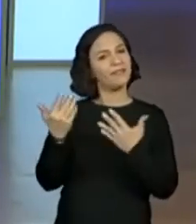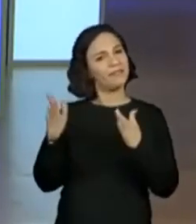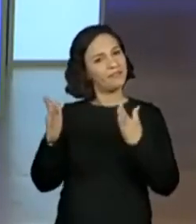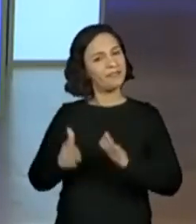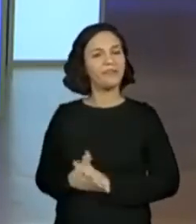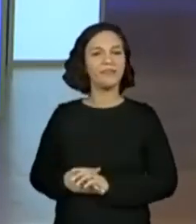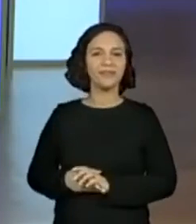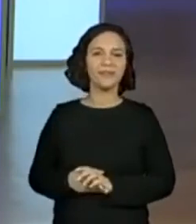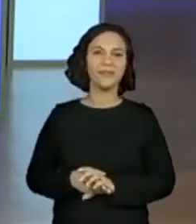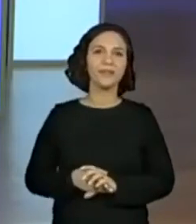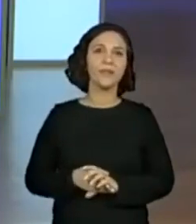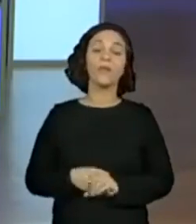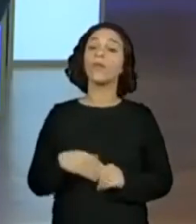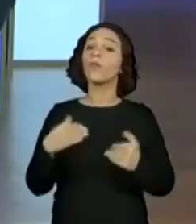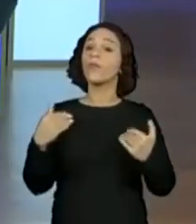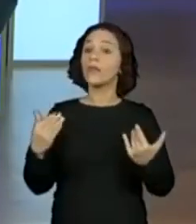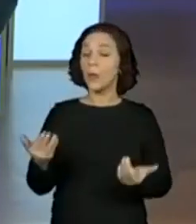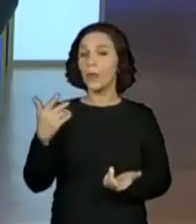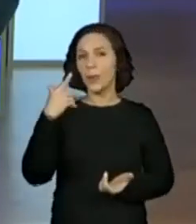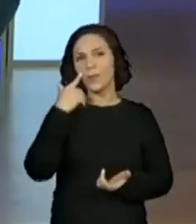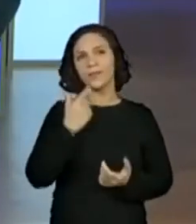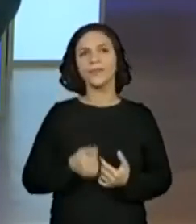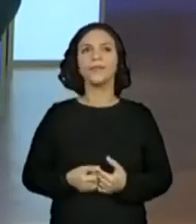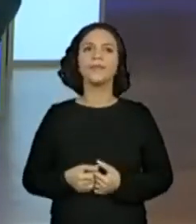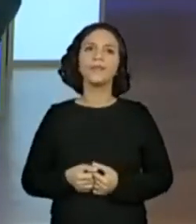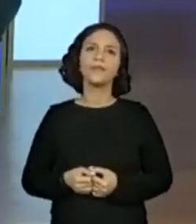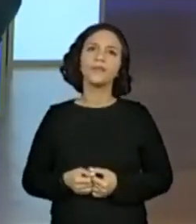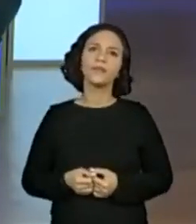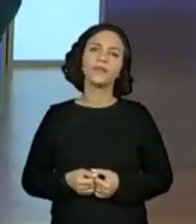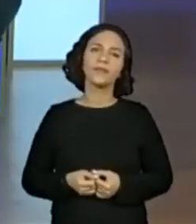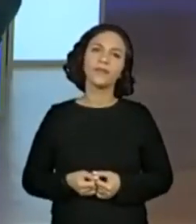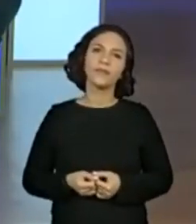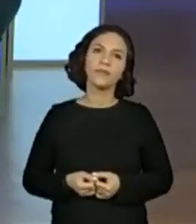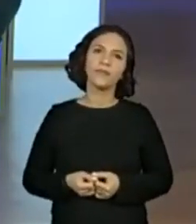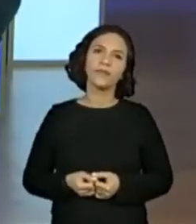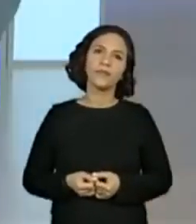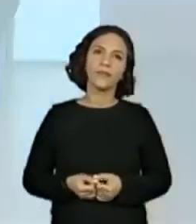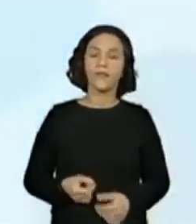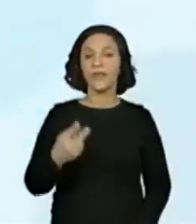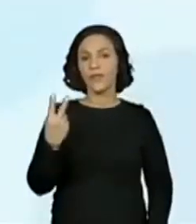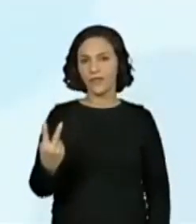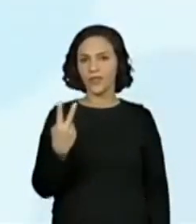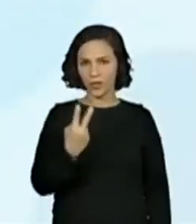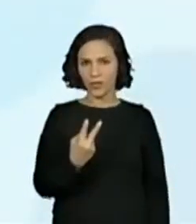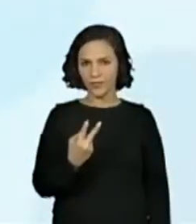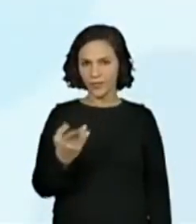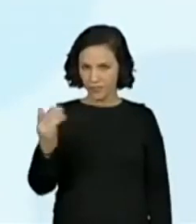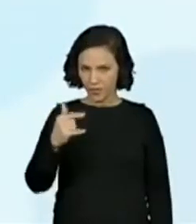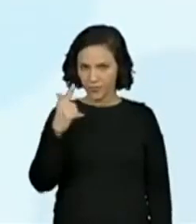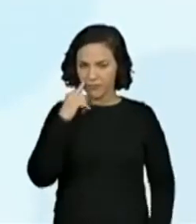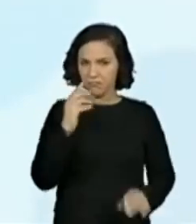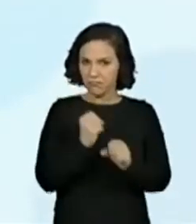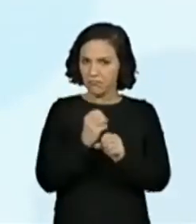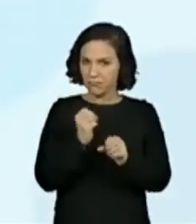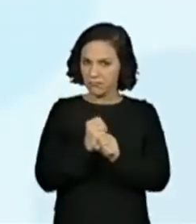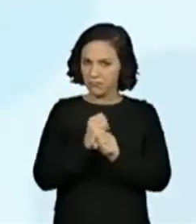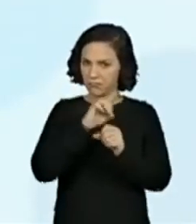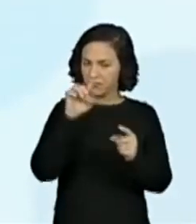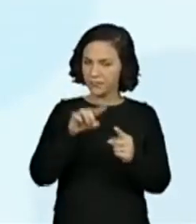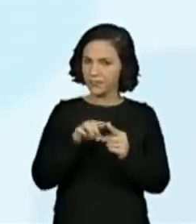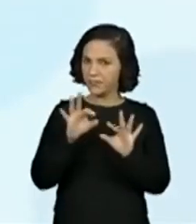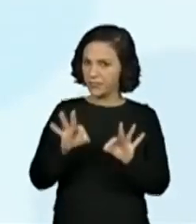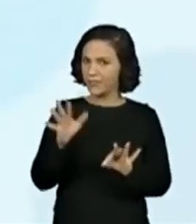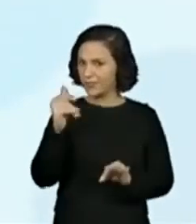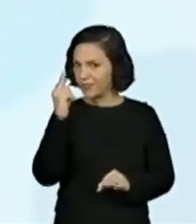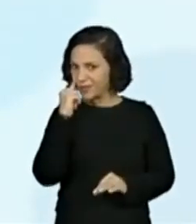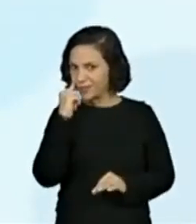Perfeito. Então, temos vinte e dois. Mas vamos contar ainda para os que não conseguiram fazer esse